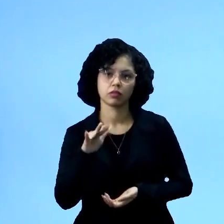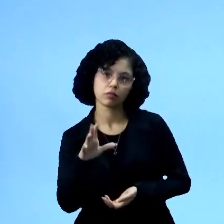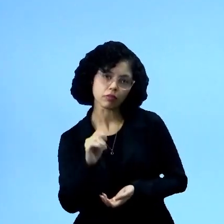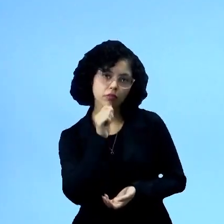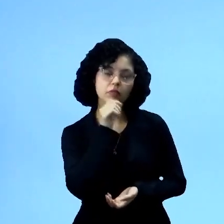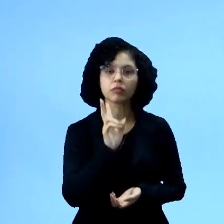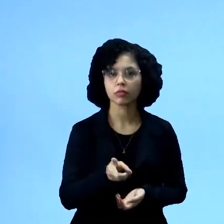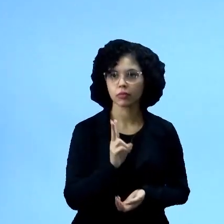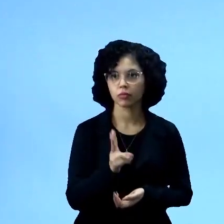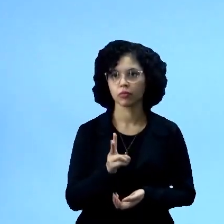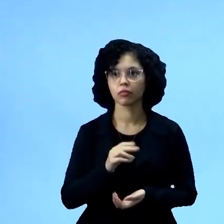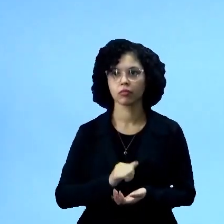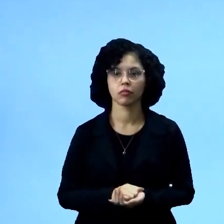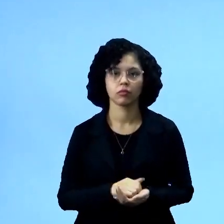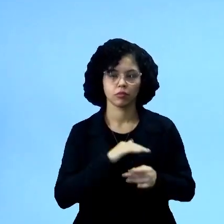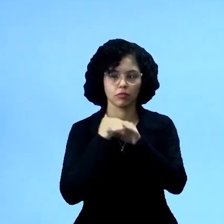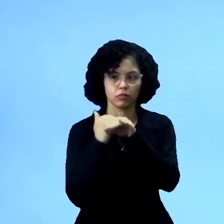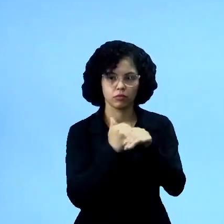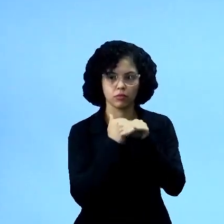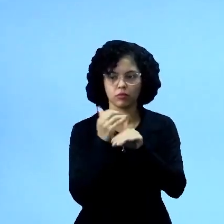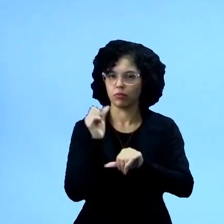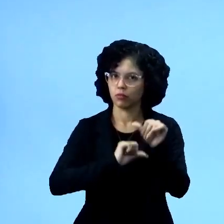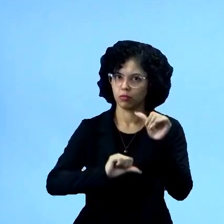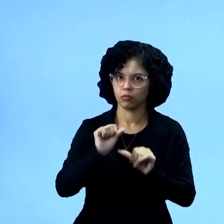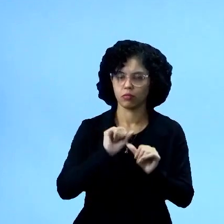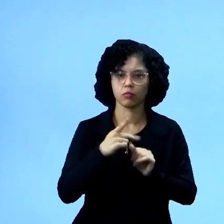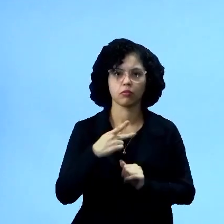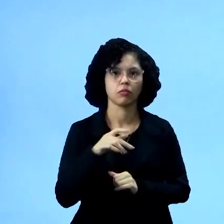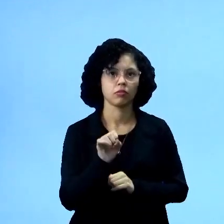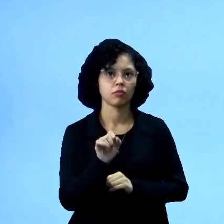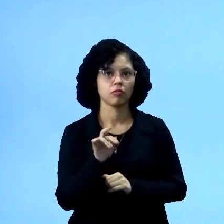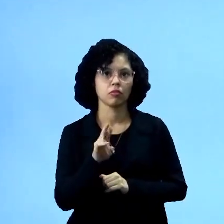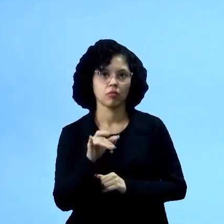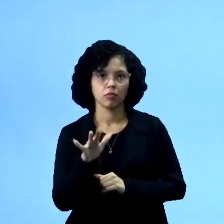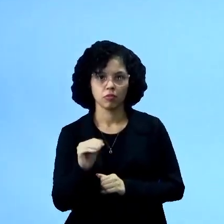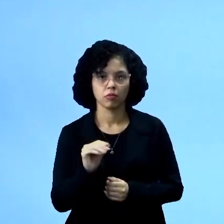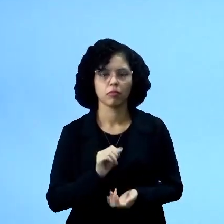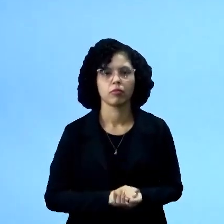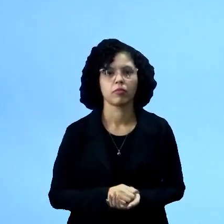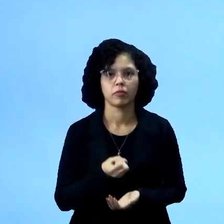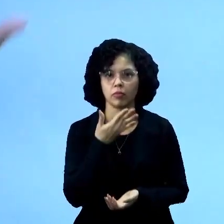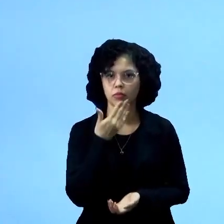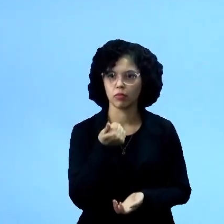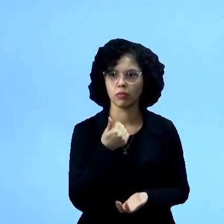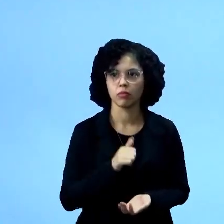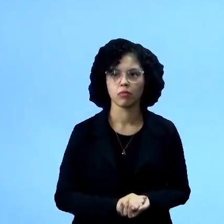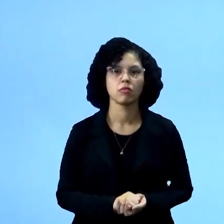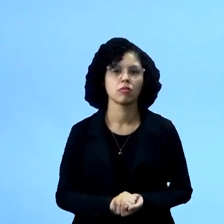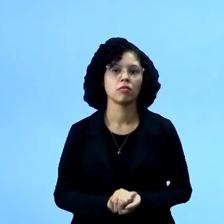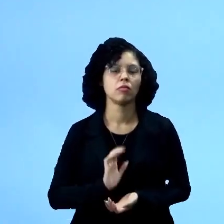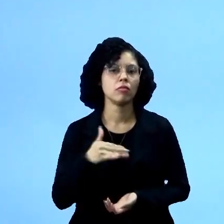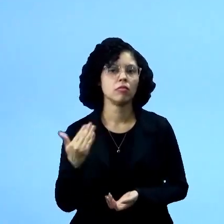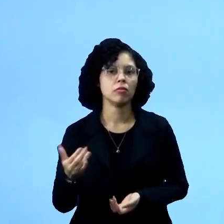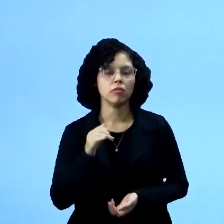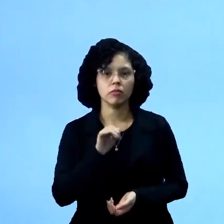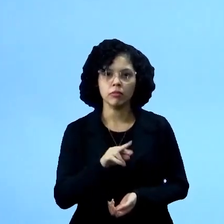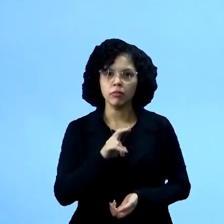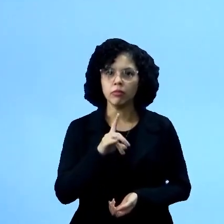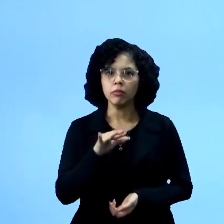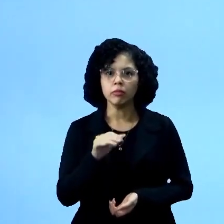do mesmo jeito, ele não muda a posição dele. Tudo bem? Quando a gente fala de escada